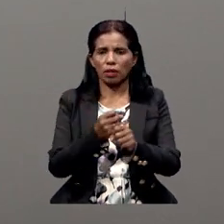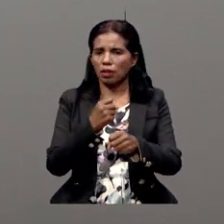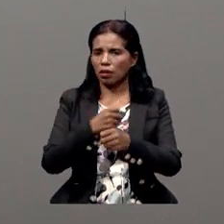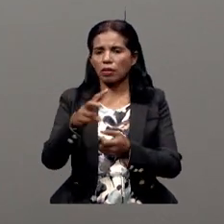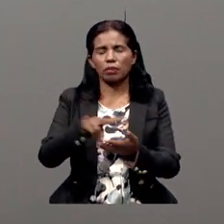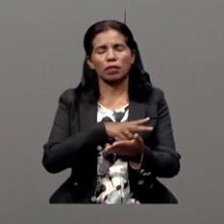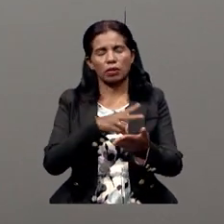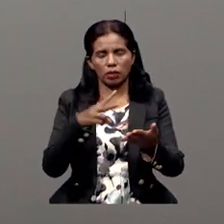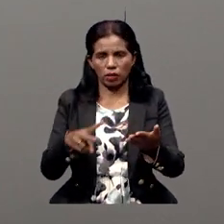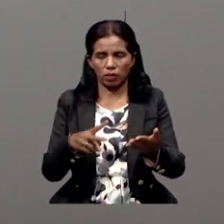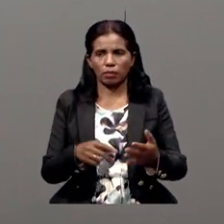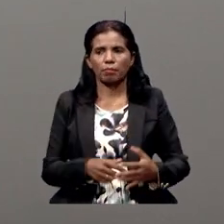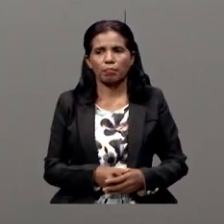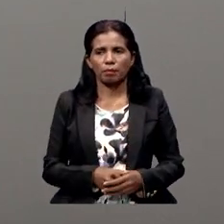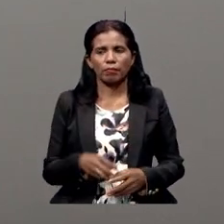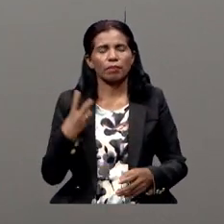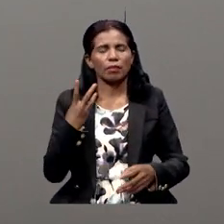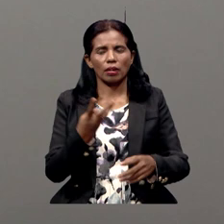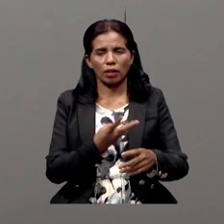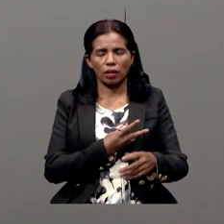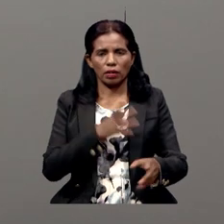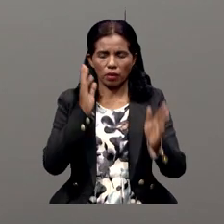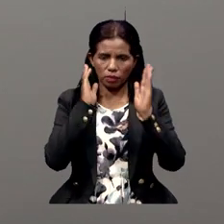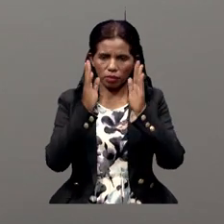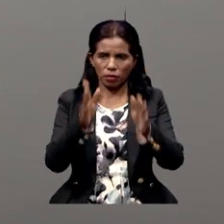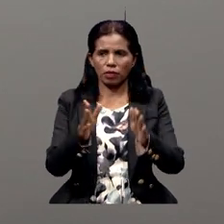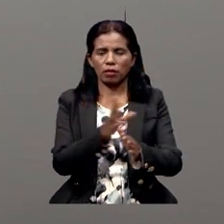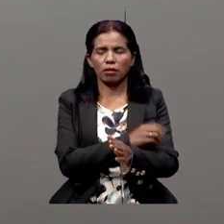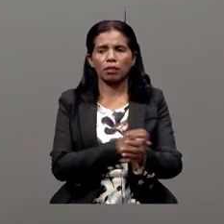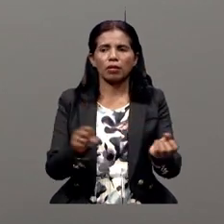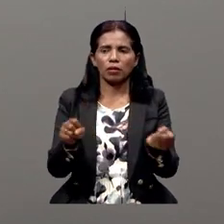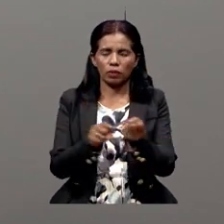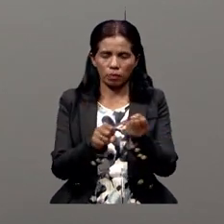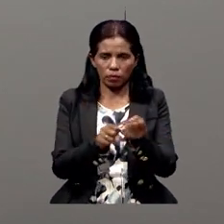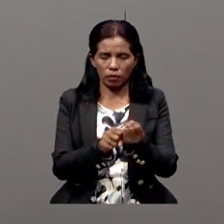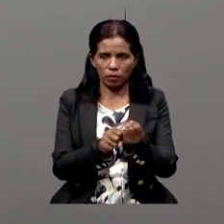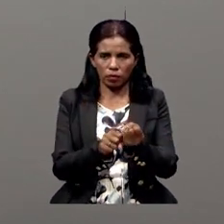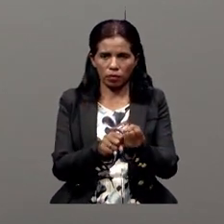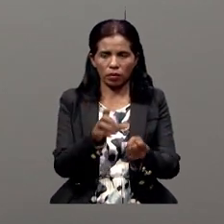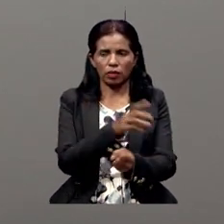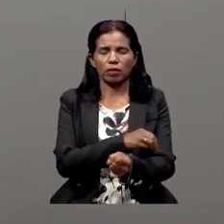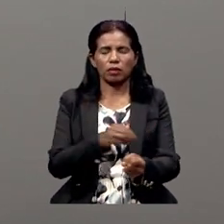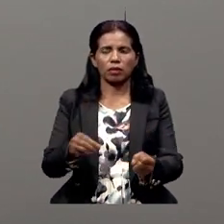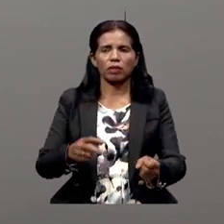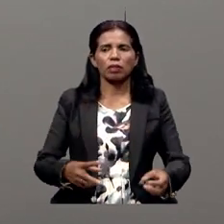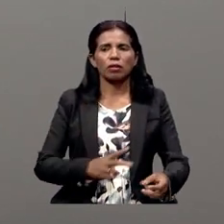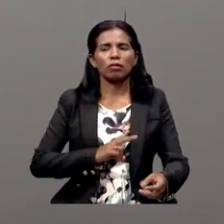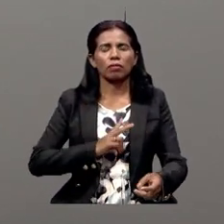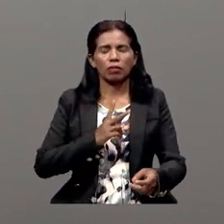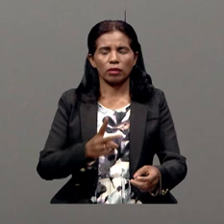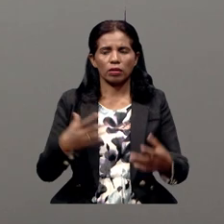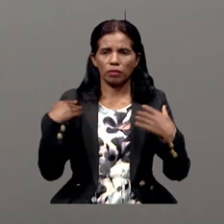é o caminho certo. O caminho certo é contribuir com vossos talentos e as vossa